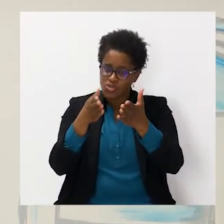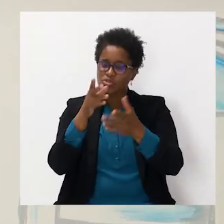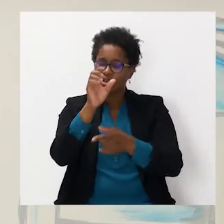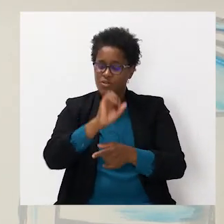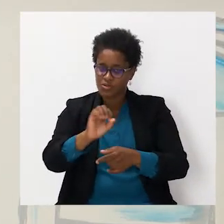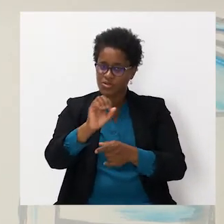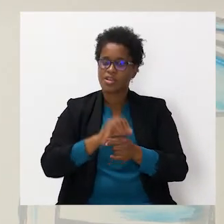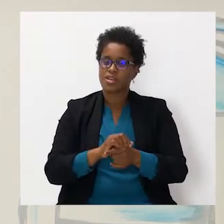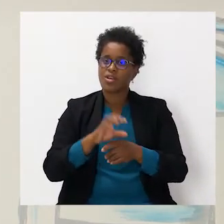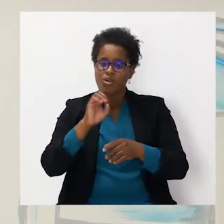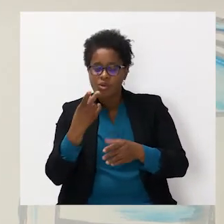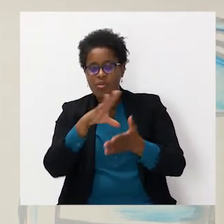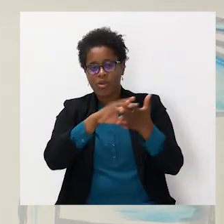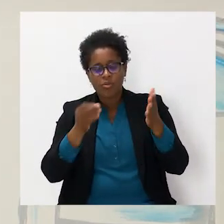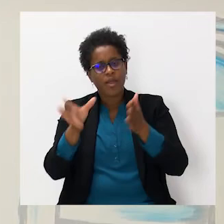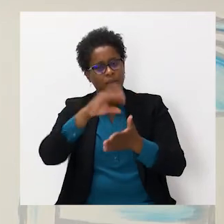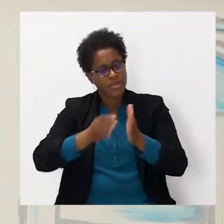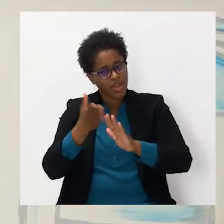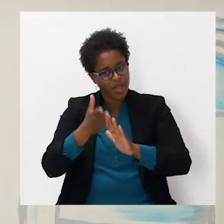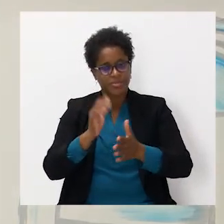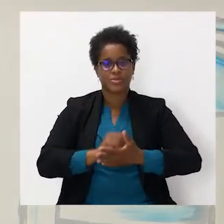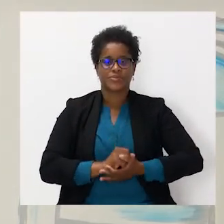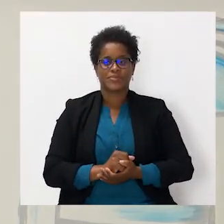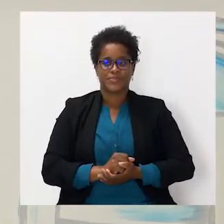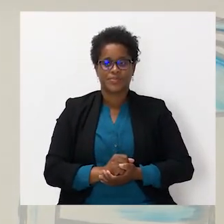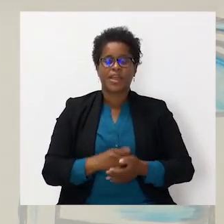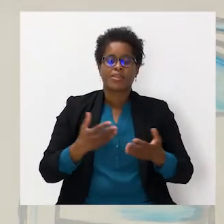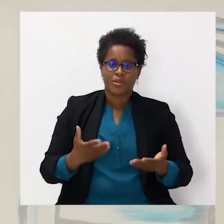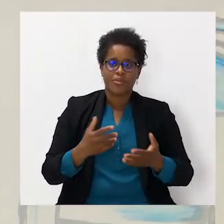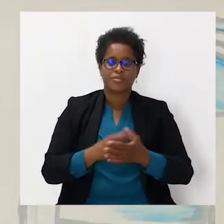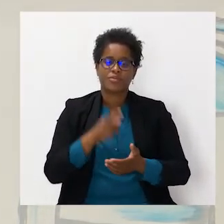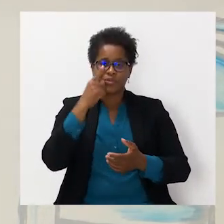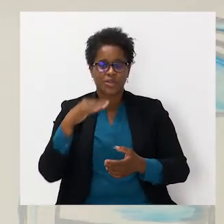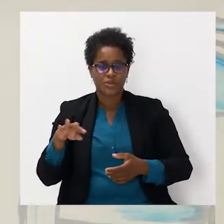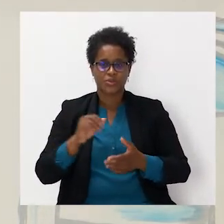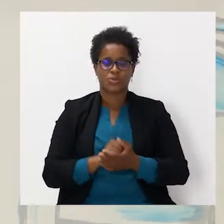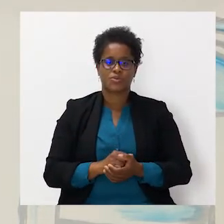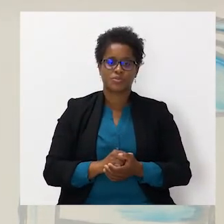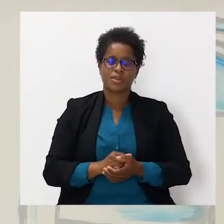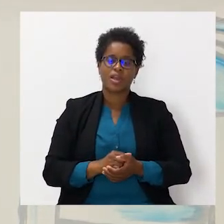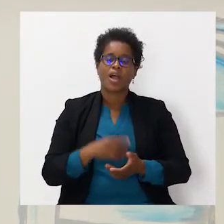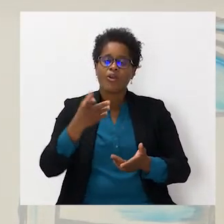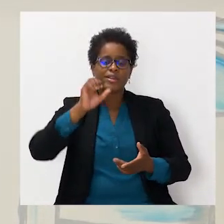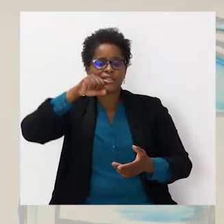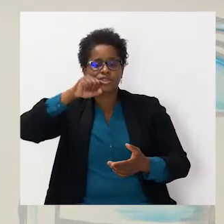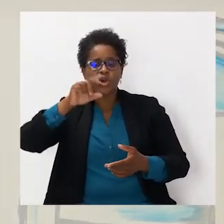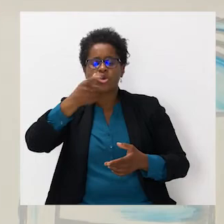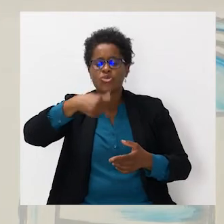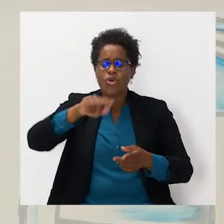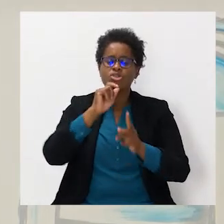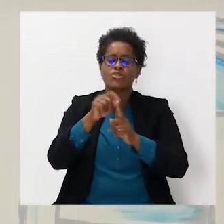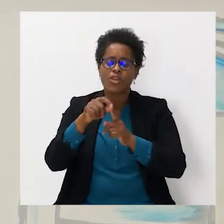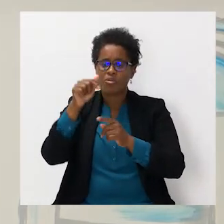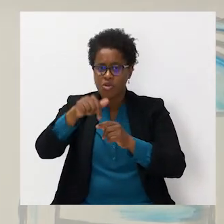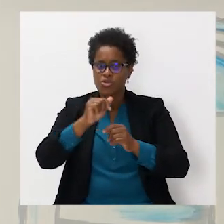ajudar a ter ou para copiar mais rápido. Então, meninos, da cenoura nós identificamos